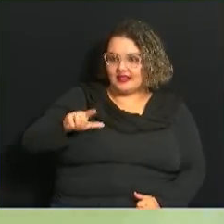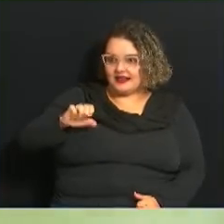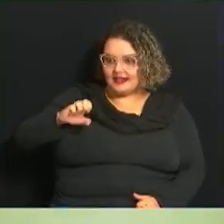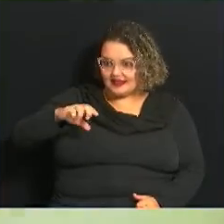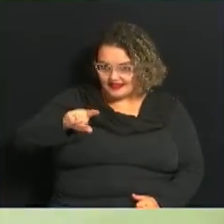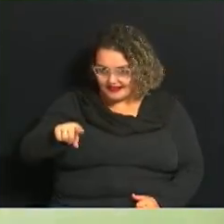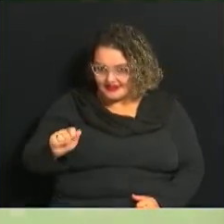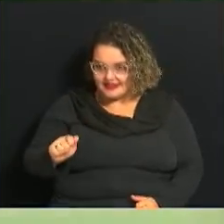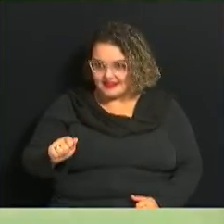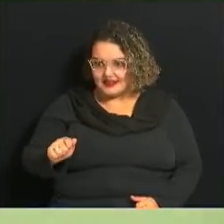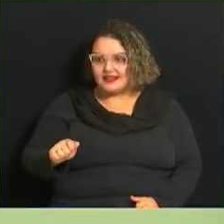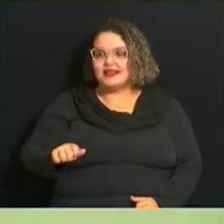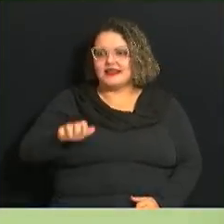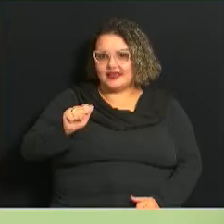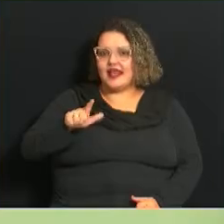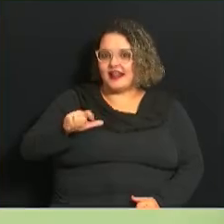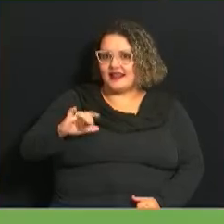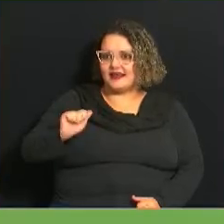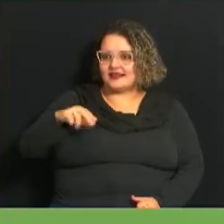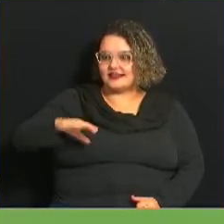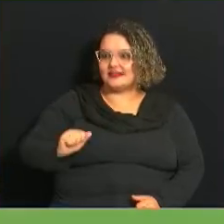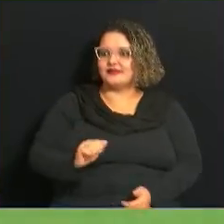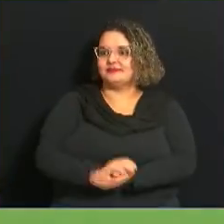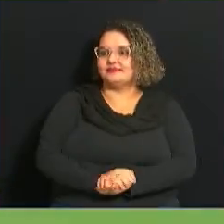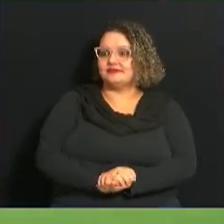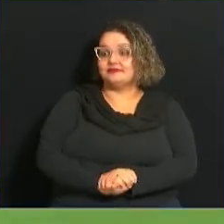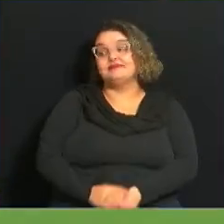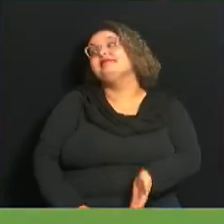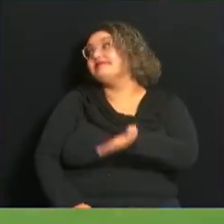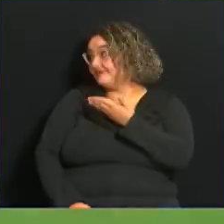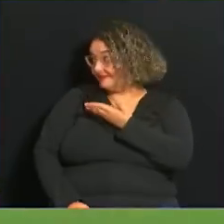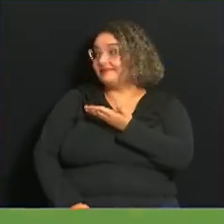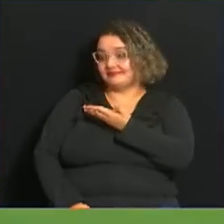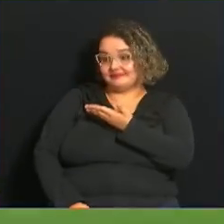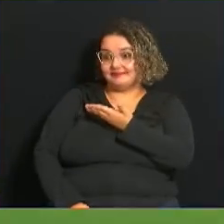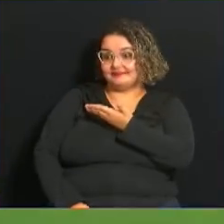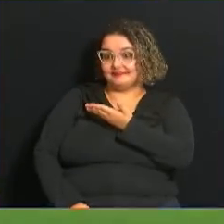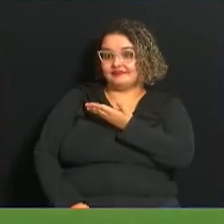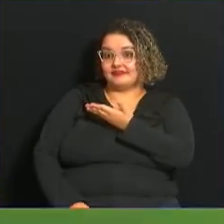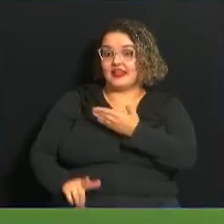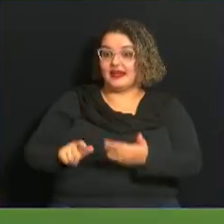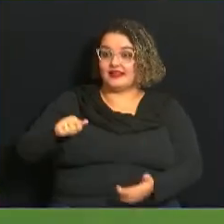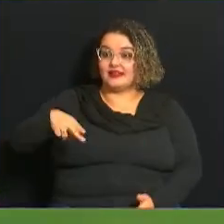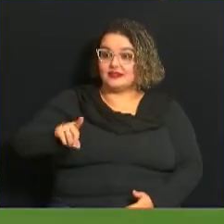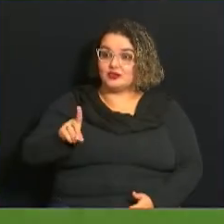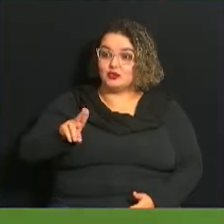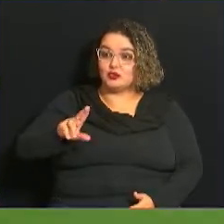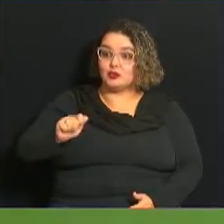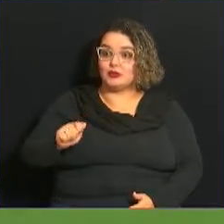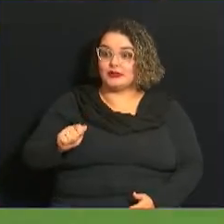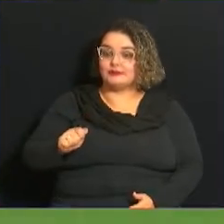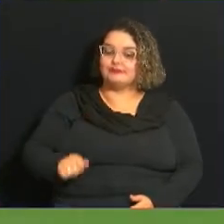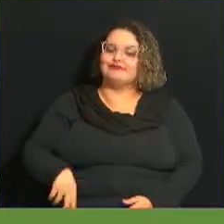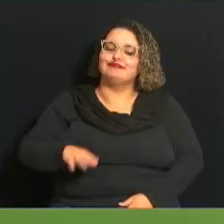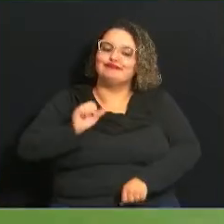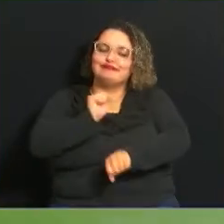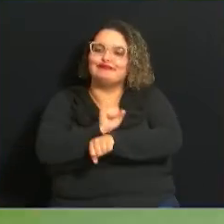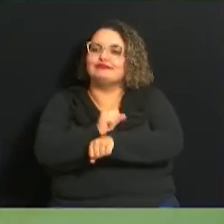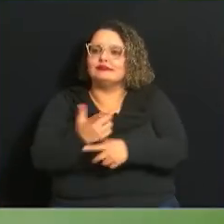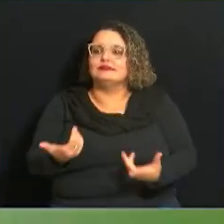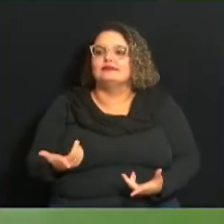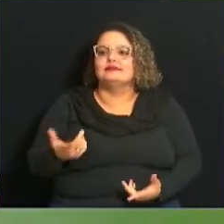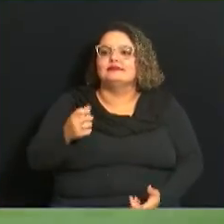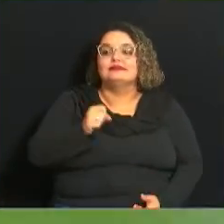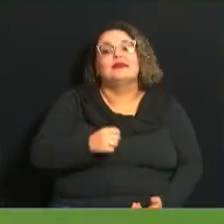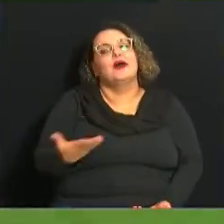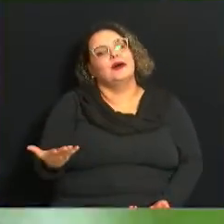pela Libertadores. Este aí deixou o Gandula no chão durante o jogo entre CSA e Cruzeiro pela